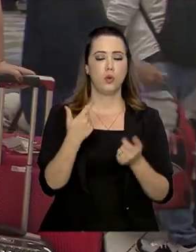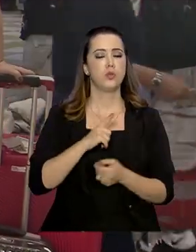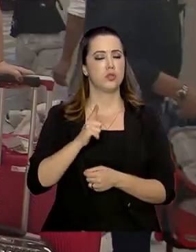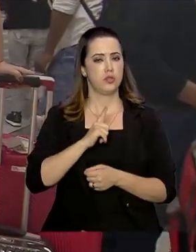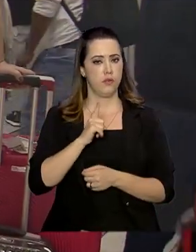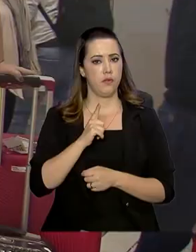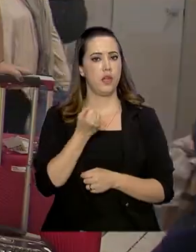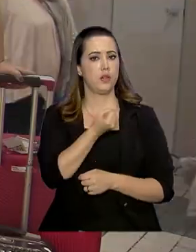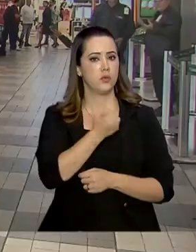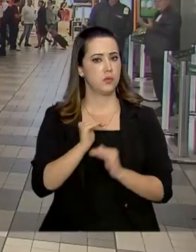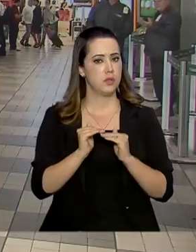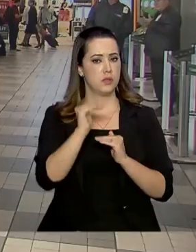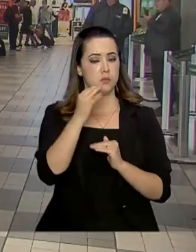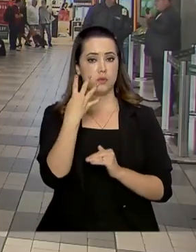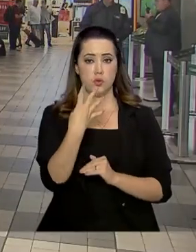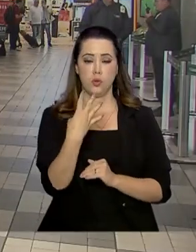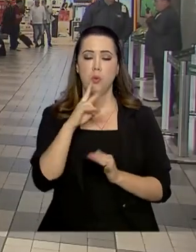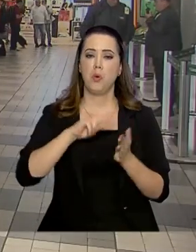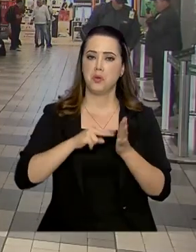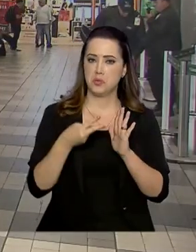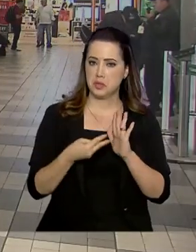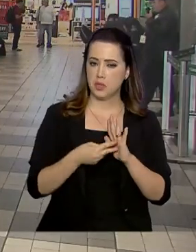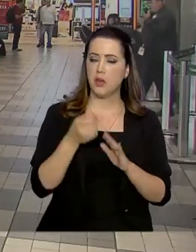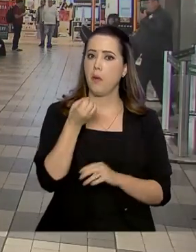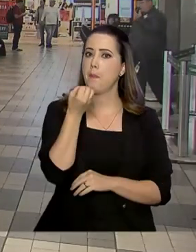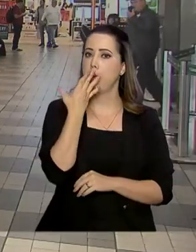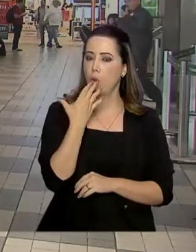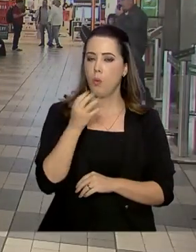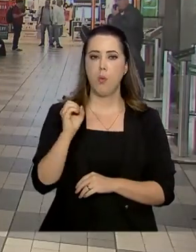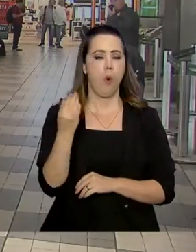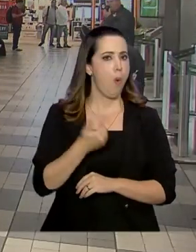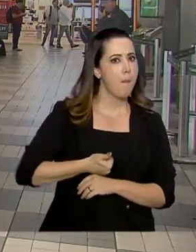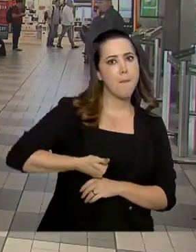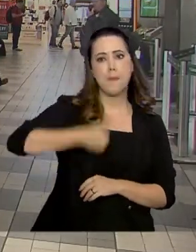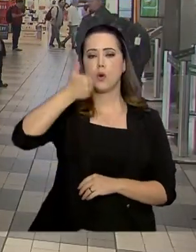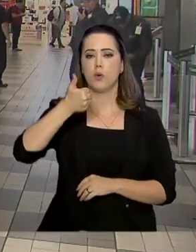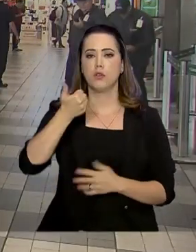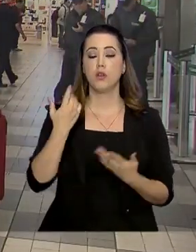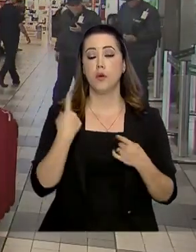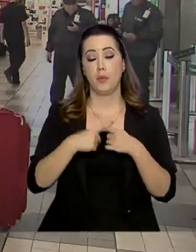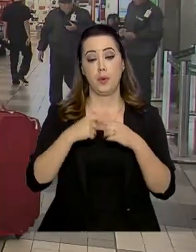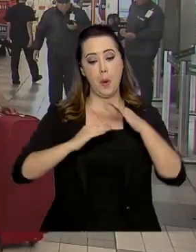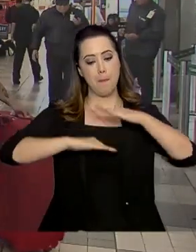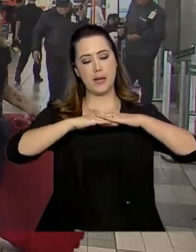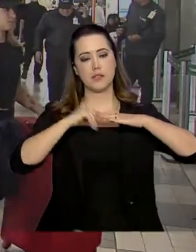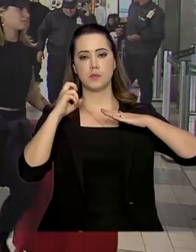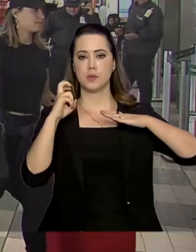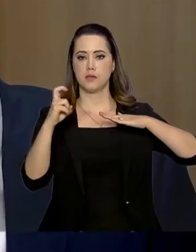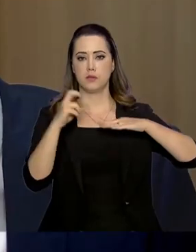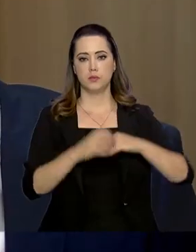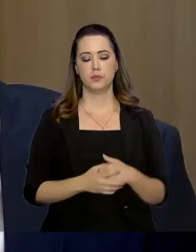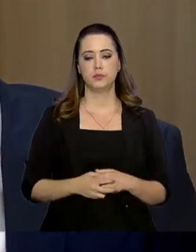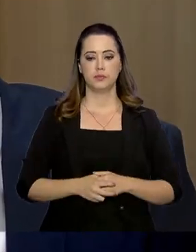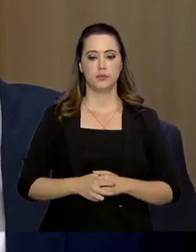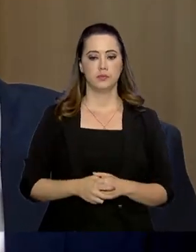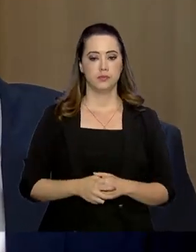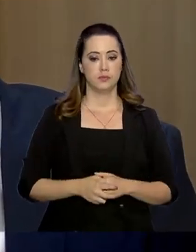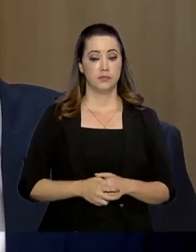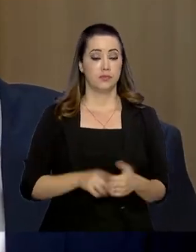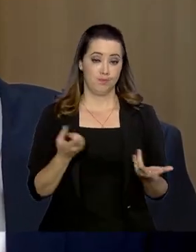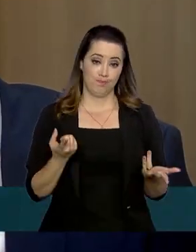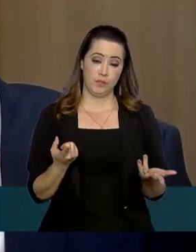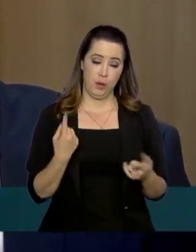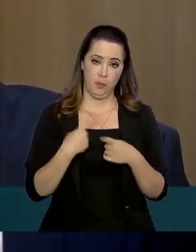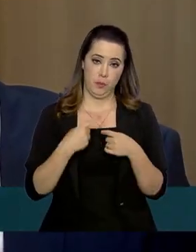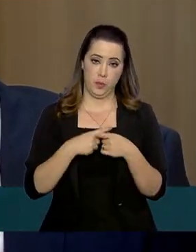nota acima de 4, o que é considerado bom ou muito bom, já que a nota máxima é 5. Isso é resultado de uma